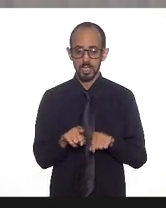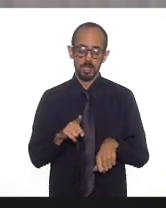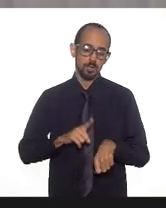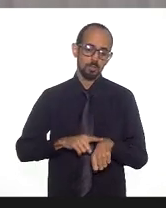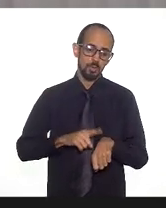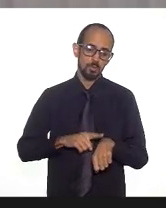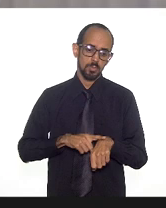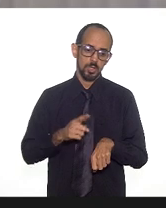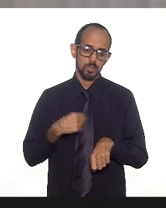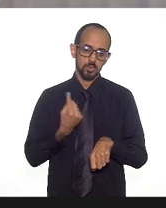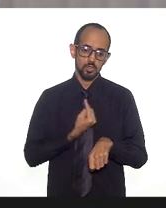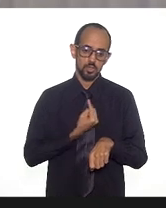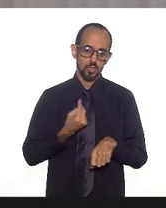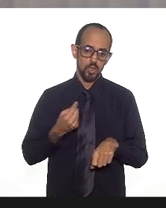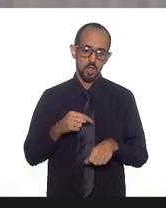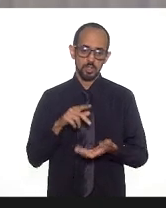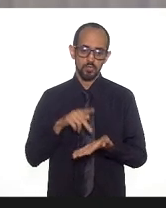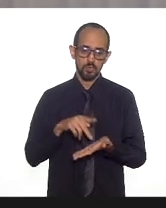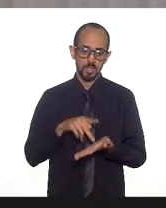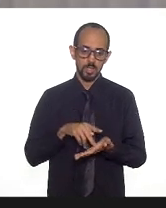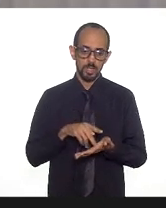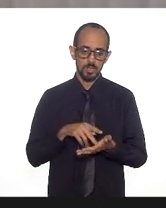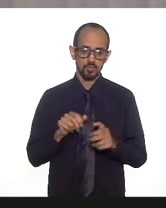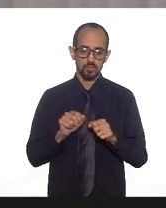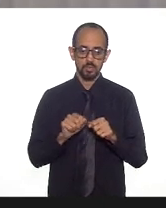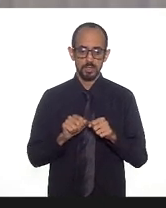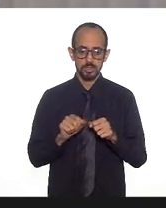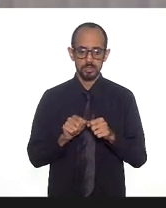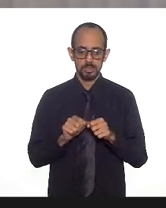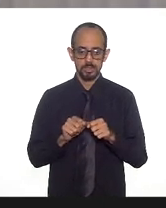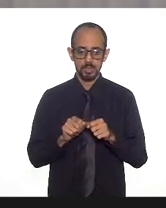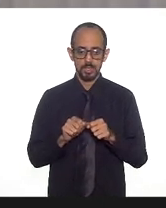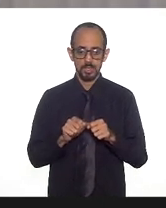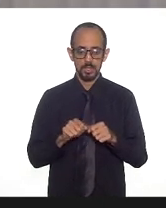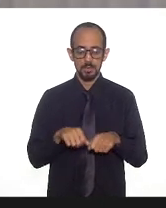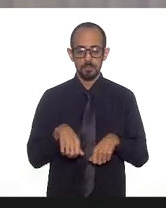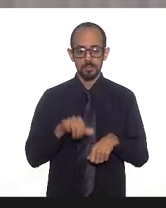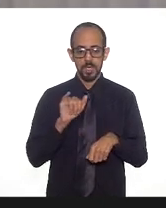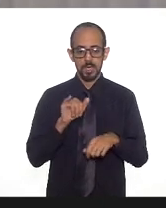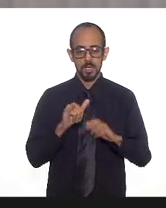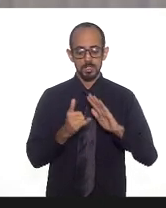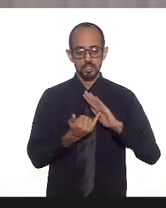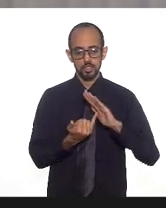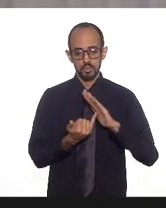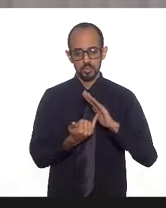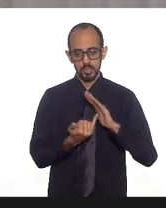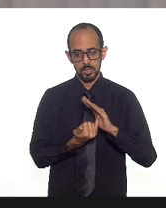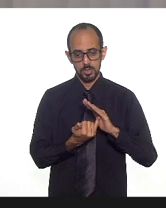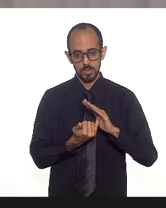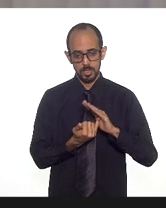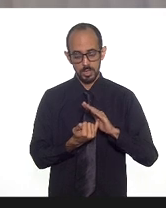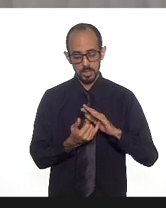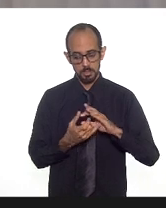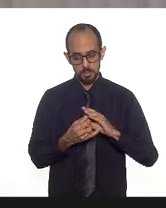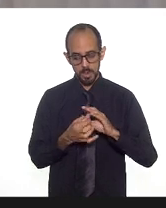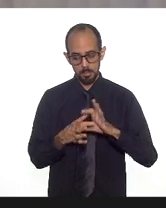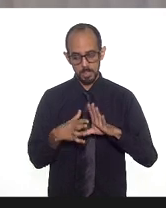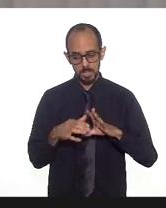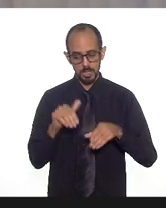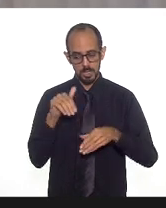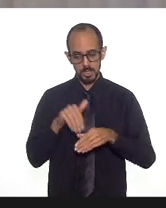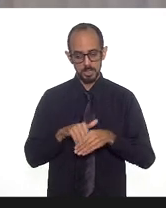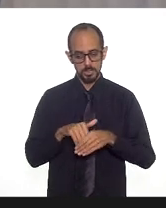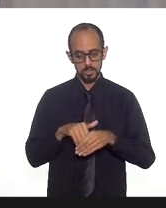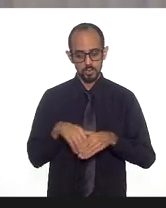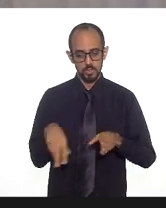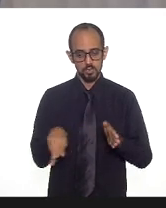poder realmente institucionalizar o sistema CSIEG, que se permita que a eleição seja de um funcionário